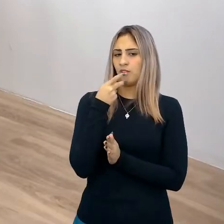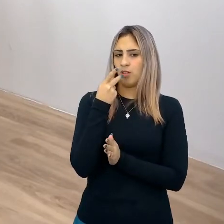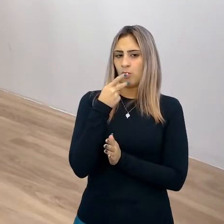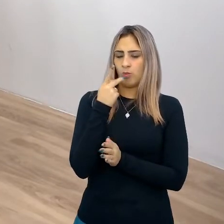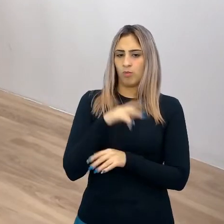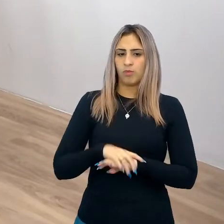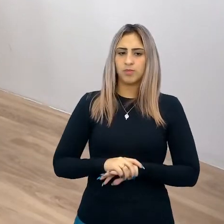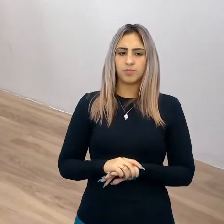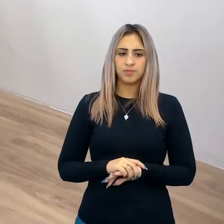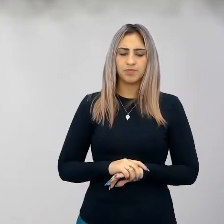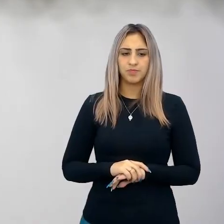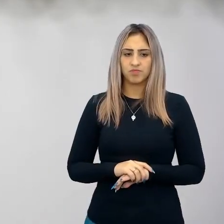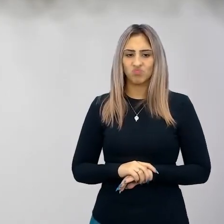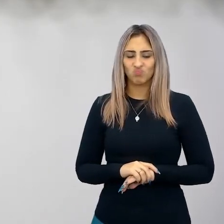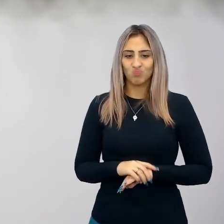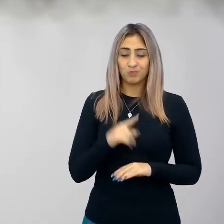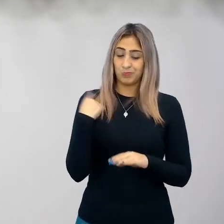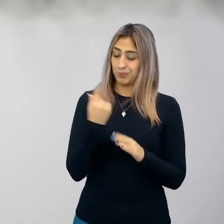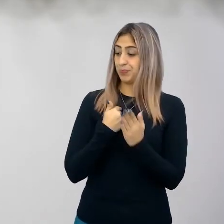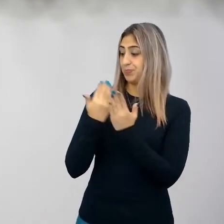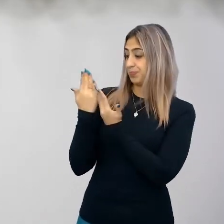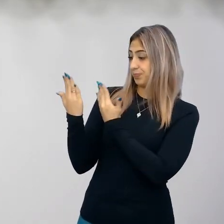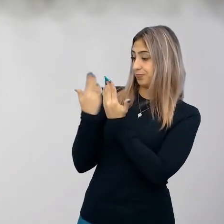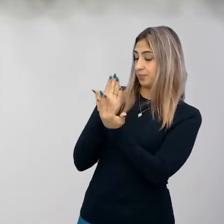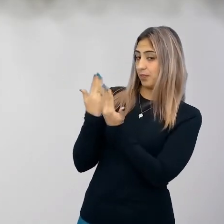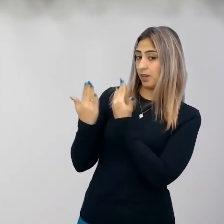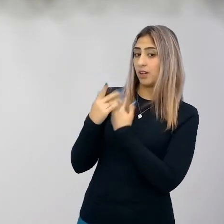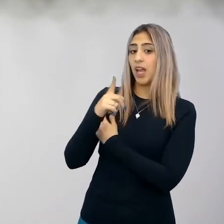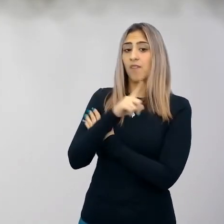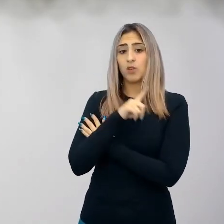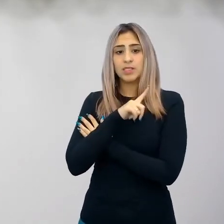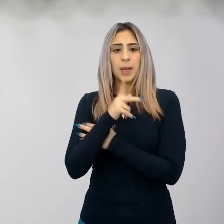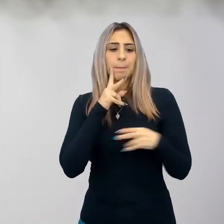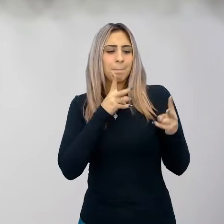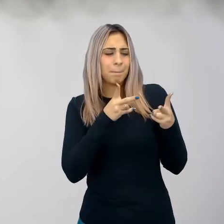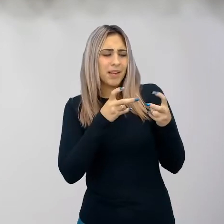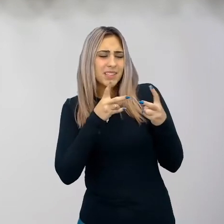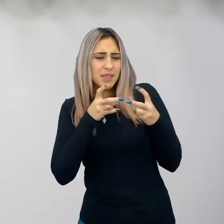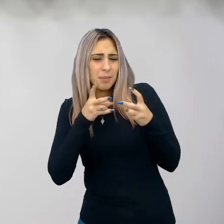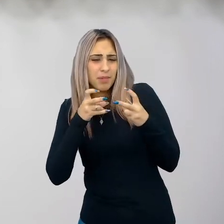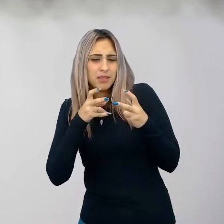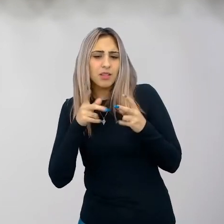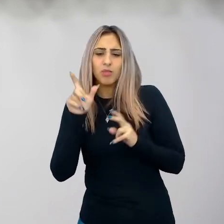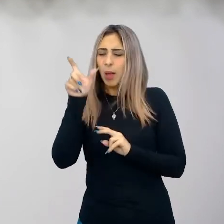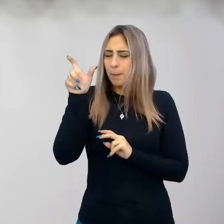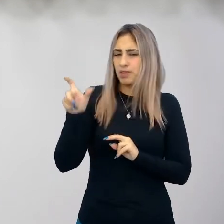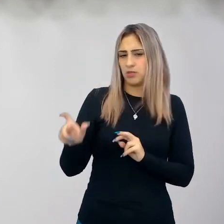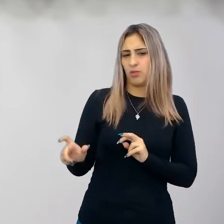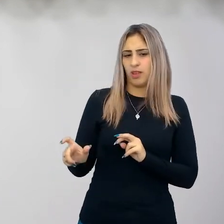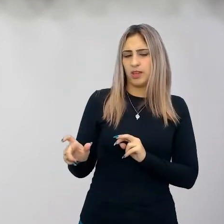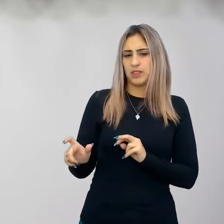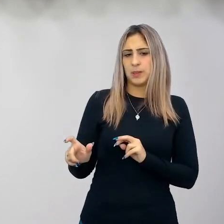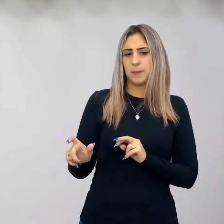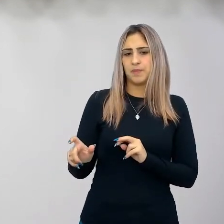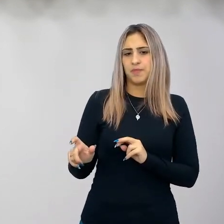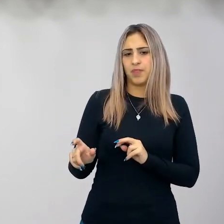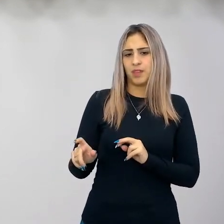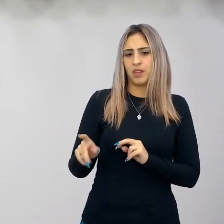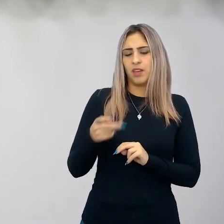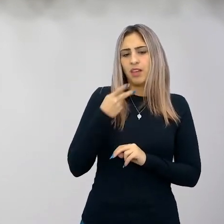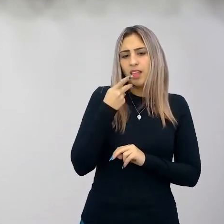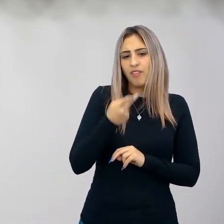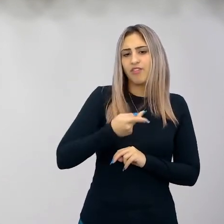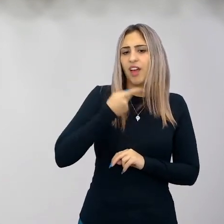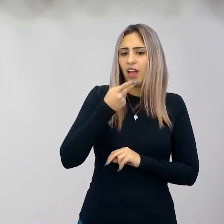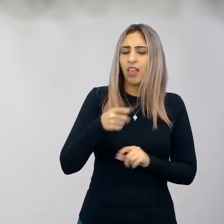Então, a gente acaba fazendo essa comparação, mas o importante é que você tenha a percepção ali da personagem, da narrativa, enfim, na verdade,